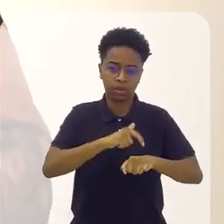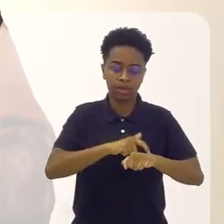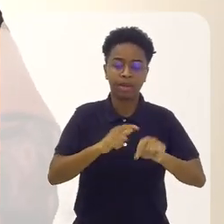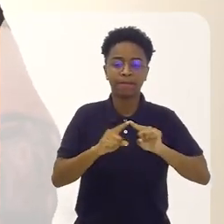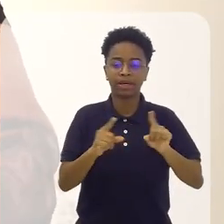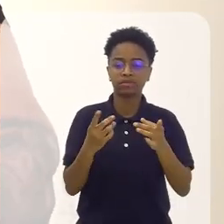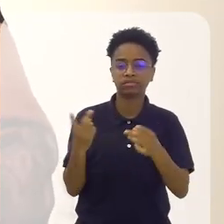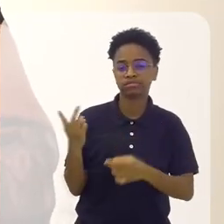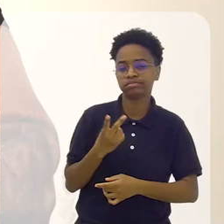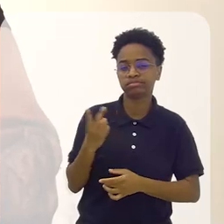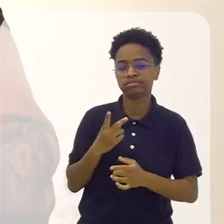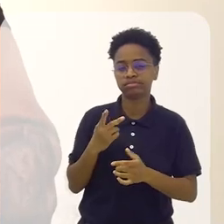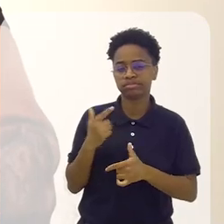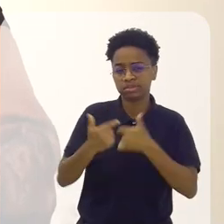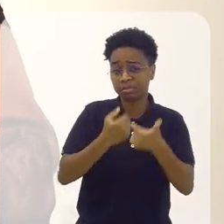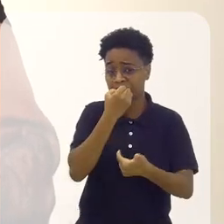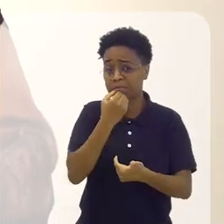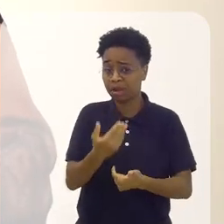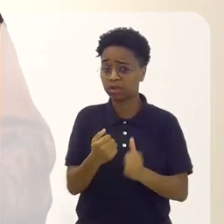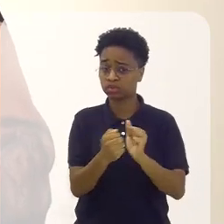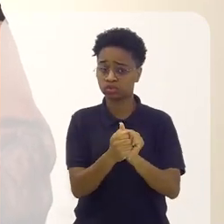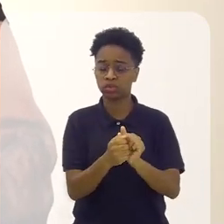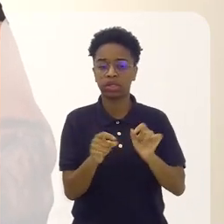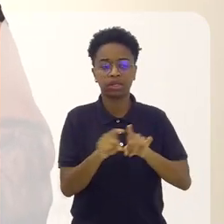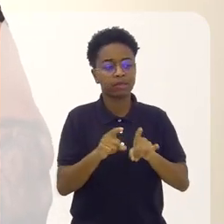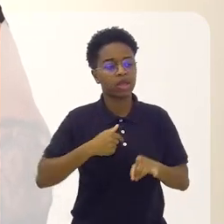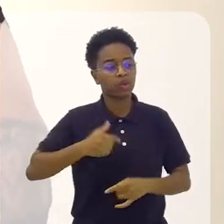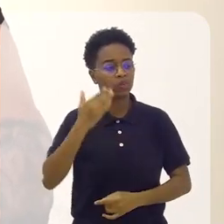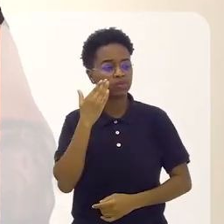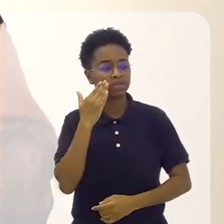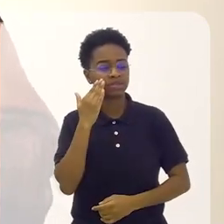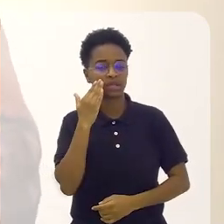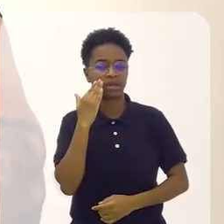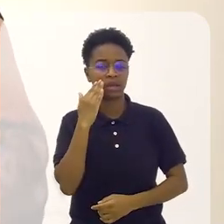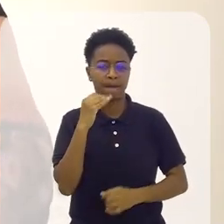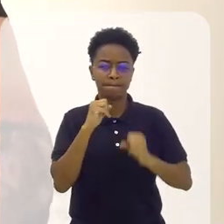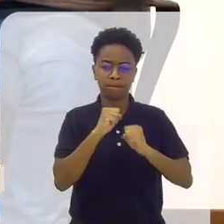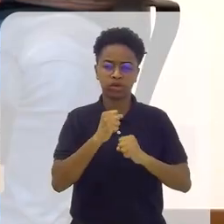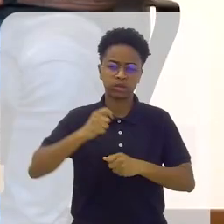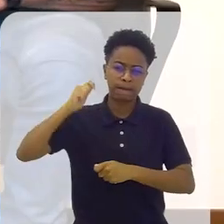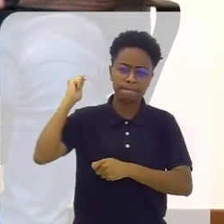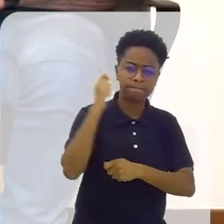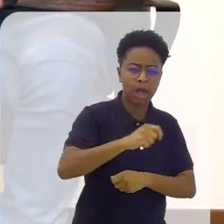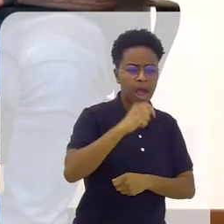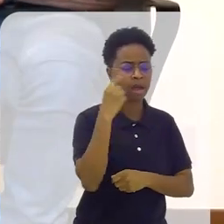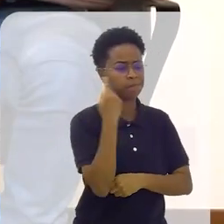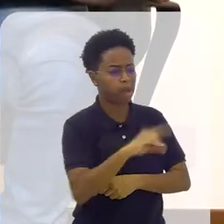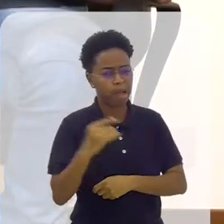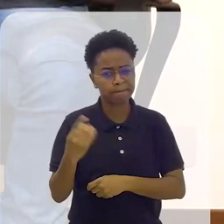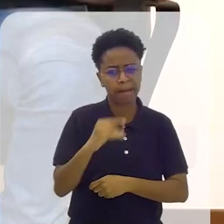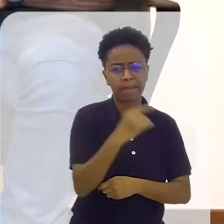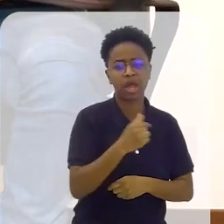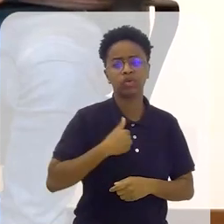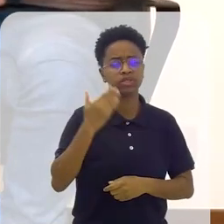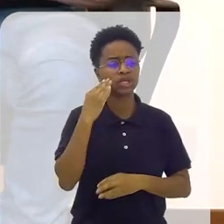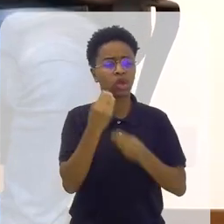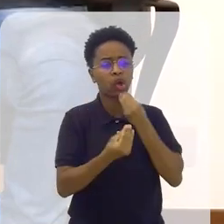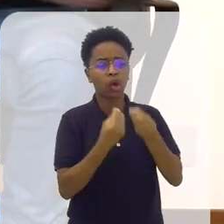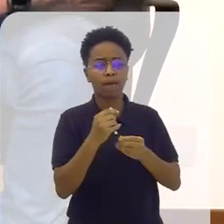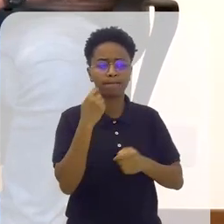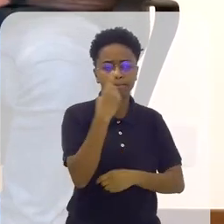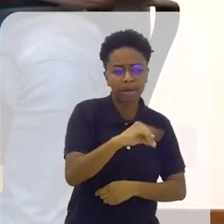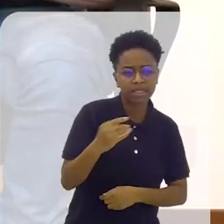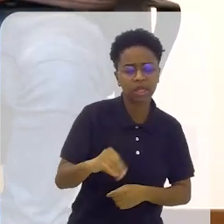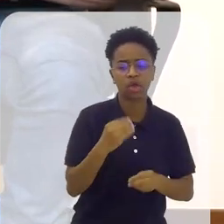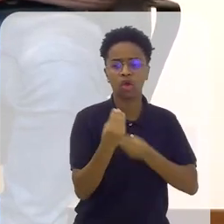assim, a gente tem uma sincronia boa. Então, assim, eu sei que eu posso pegar pesado, eu sei como bater,